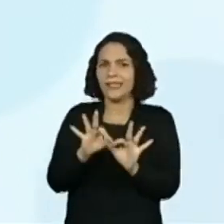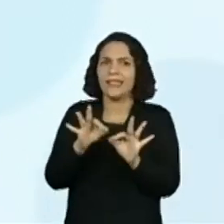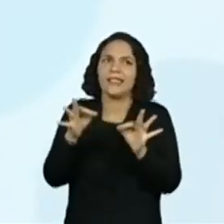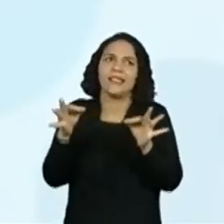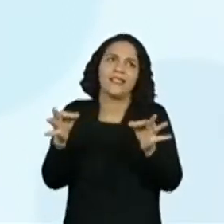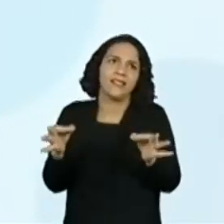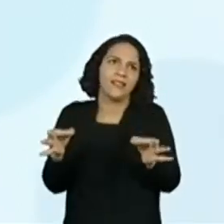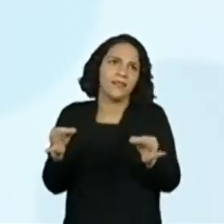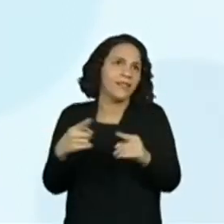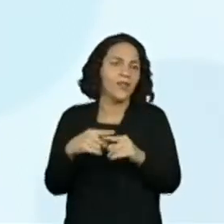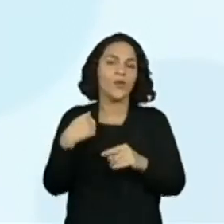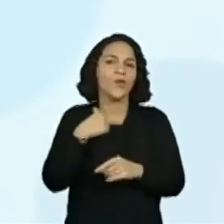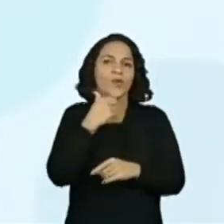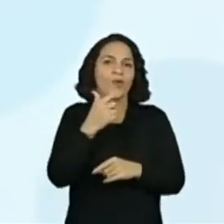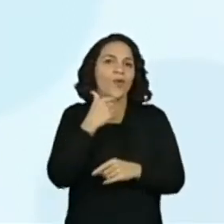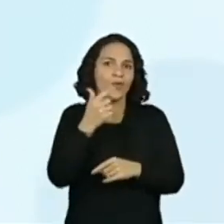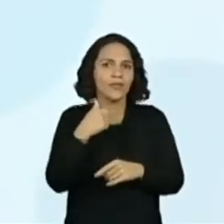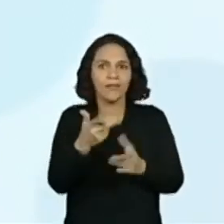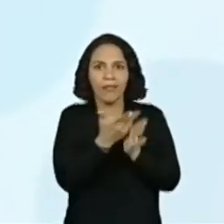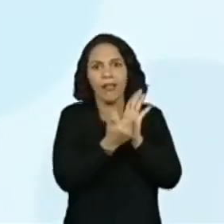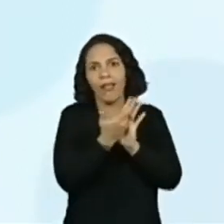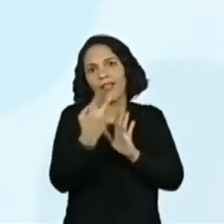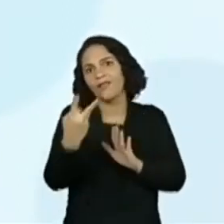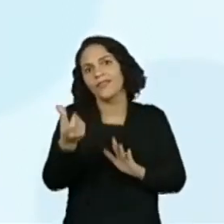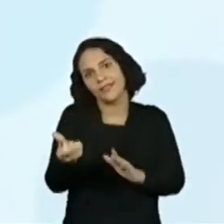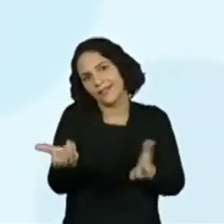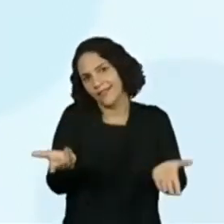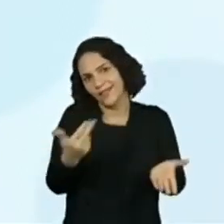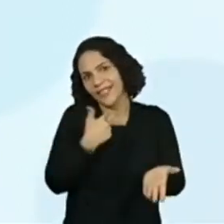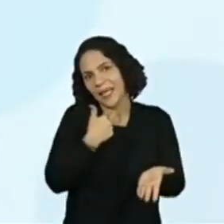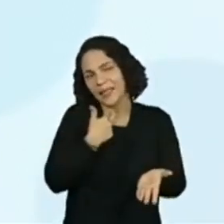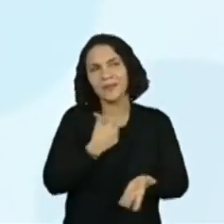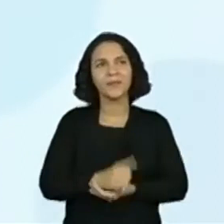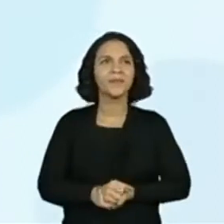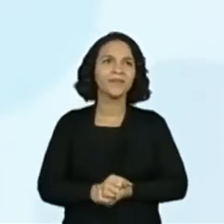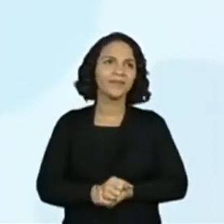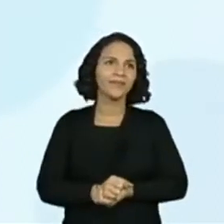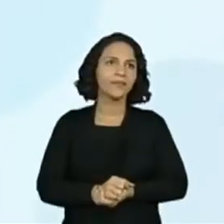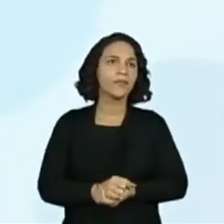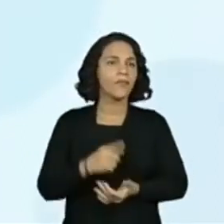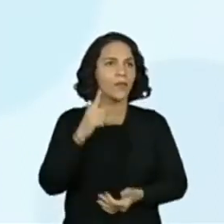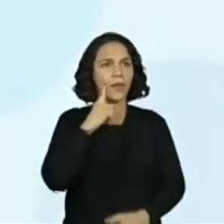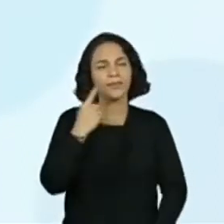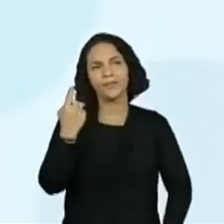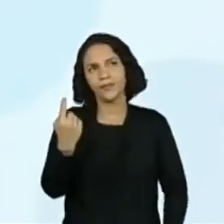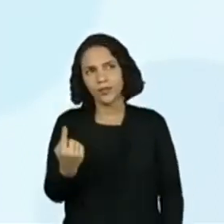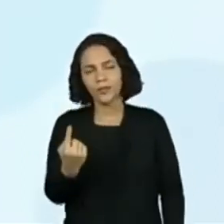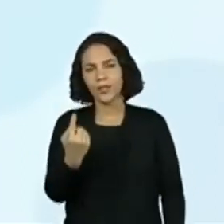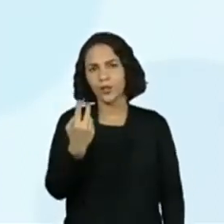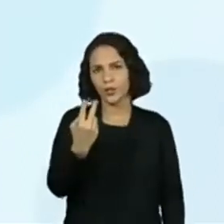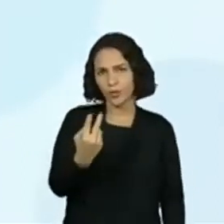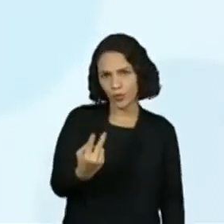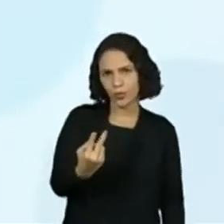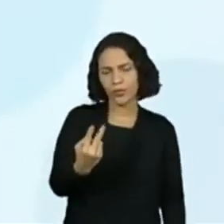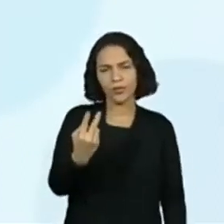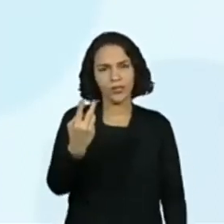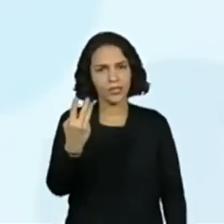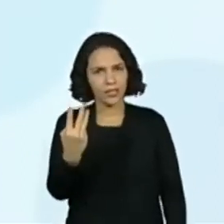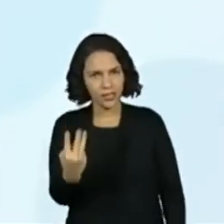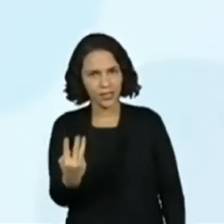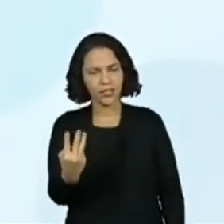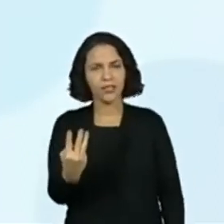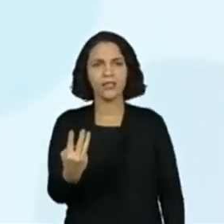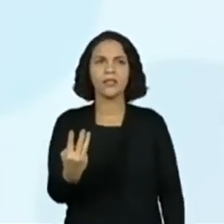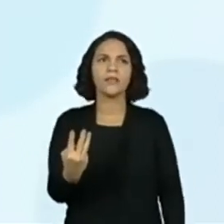a forma, senão eu não vou conseguir desenhar 26. É verdade. Rapidamente. Então, uma, vamos lá. Duas,